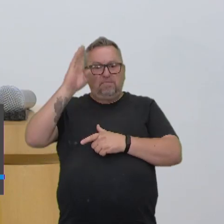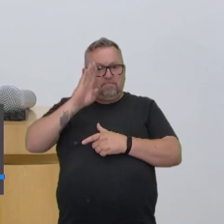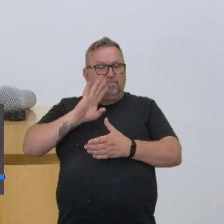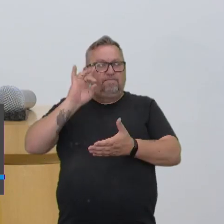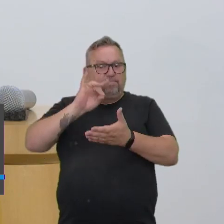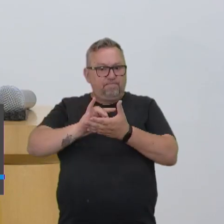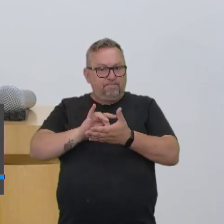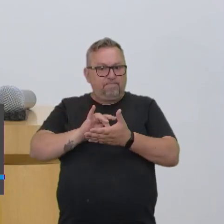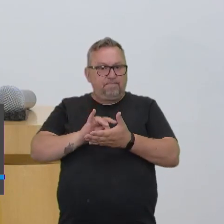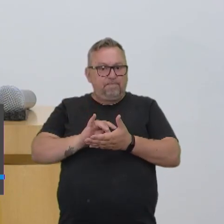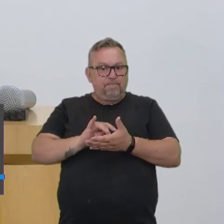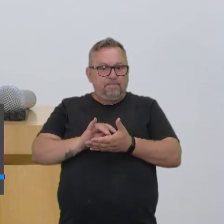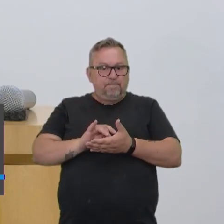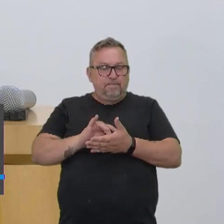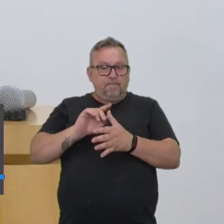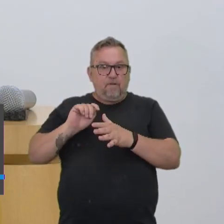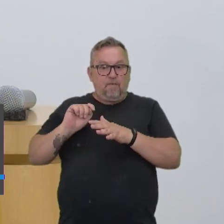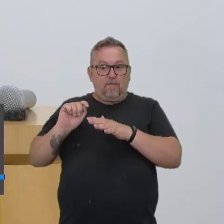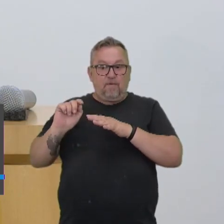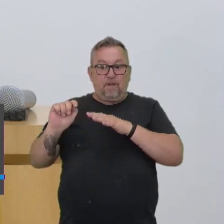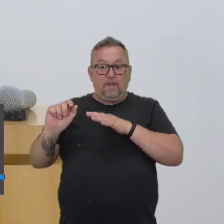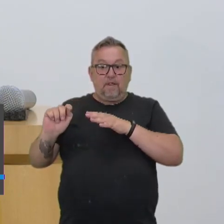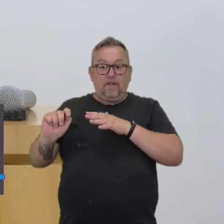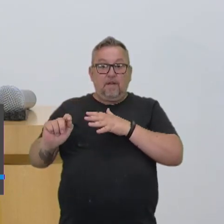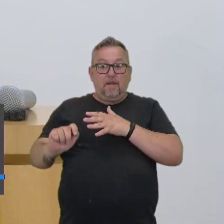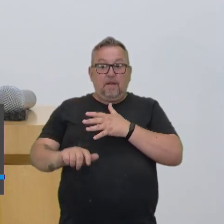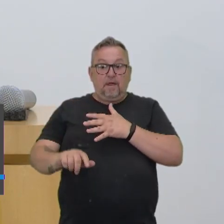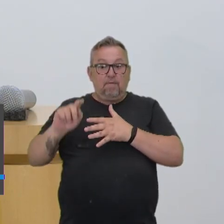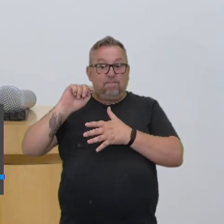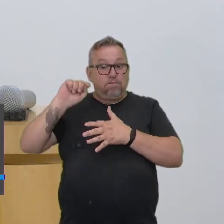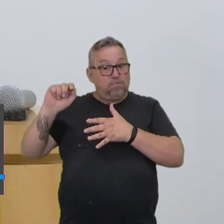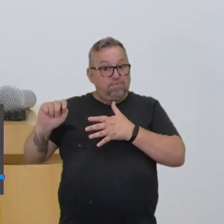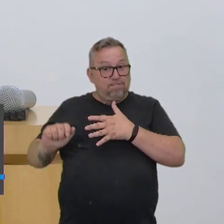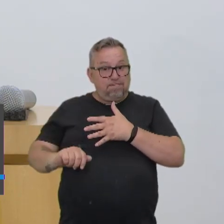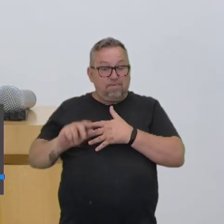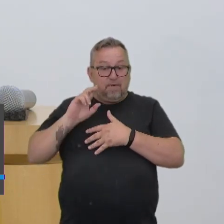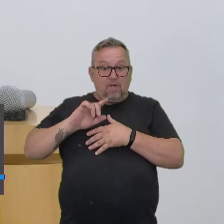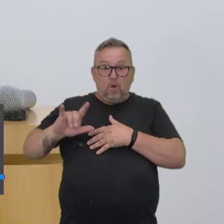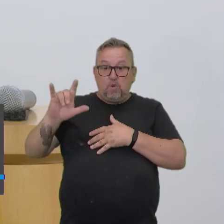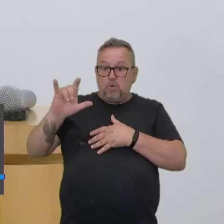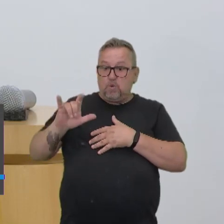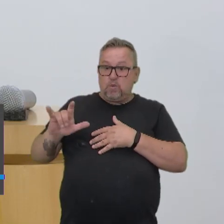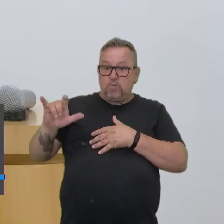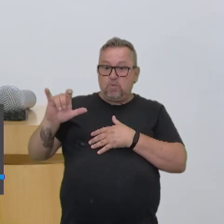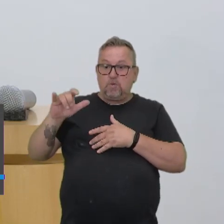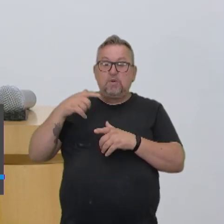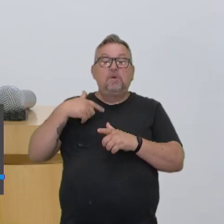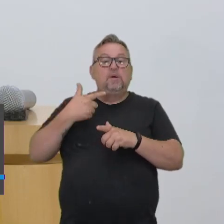Tipo, fake news, a galera usando filtro no Instagram é um problema